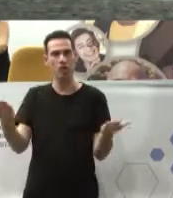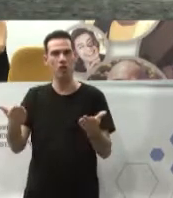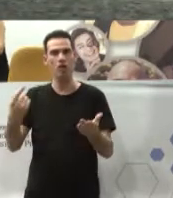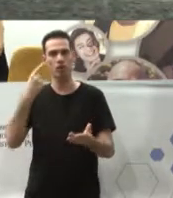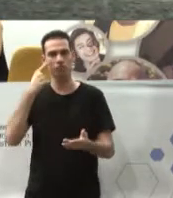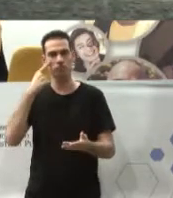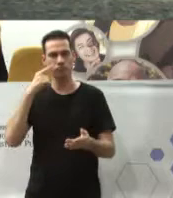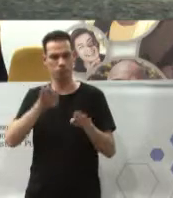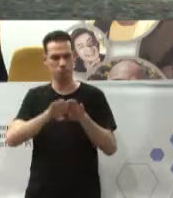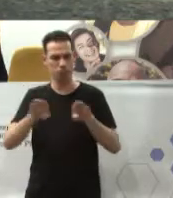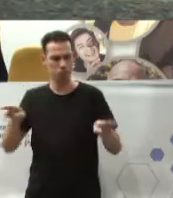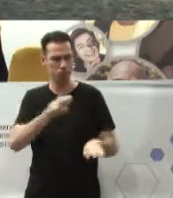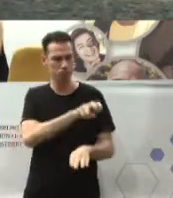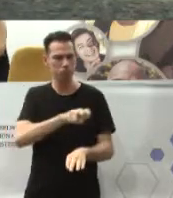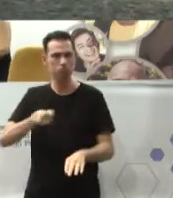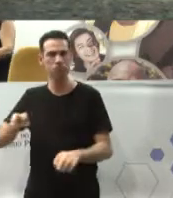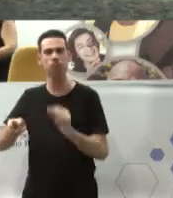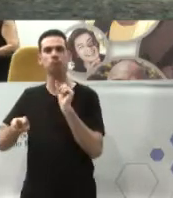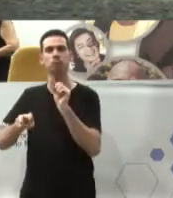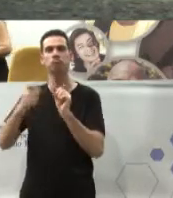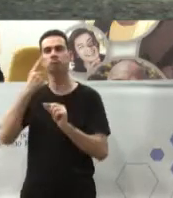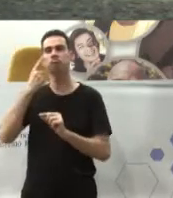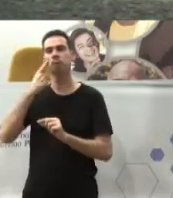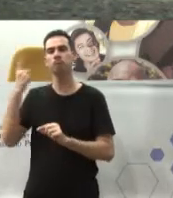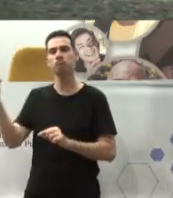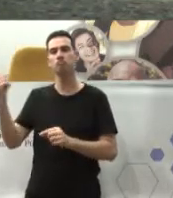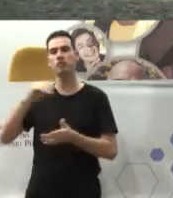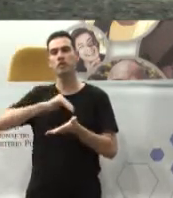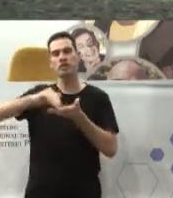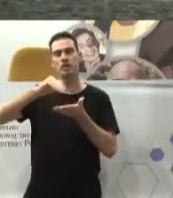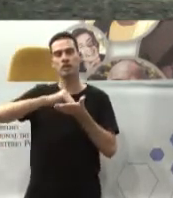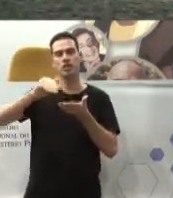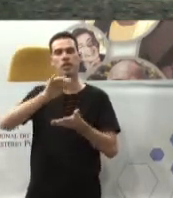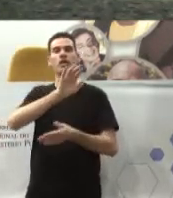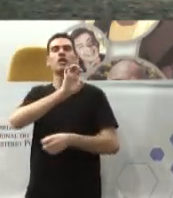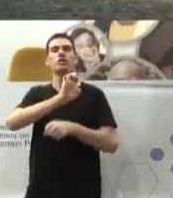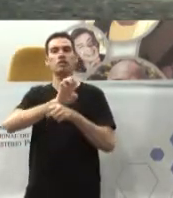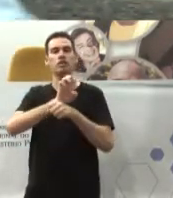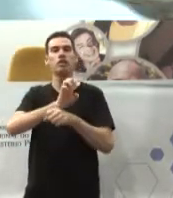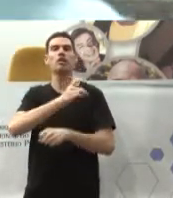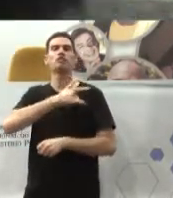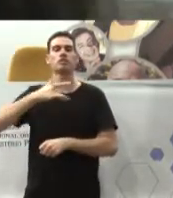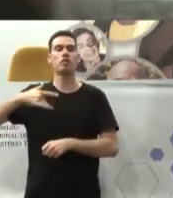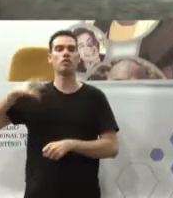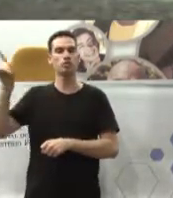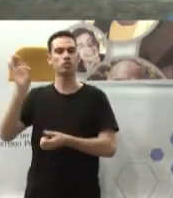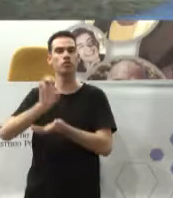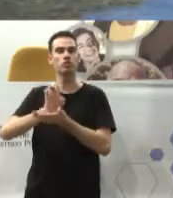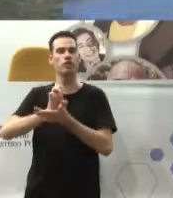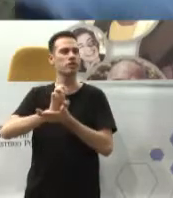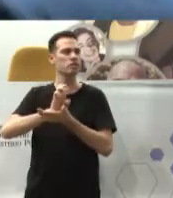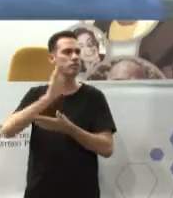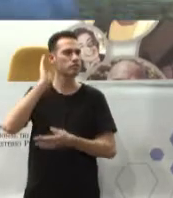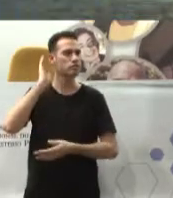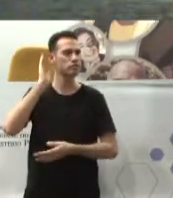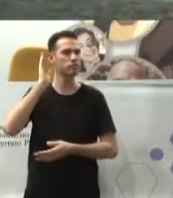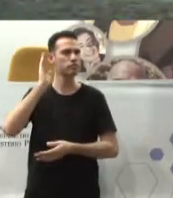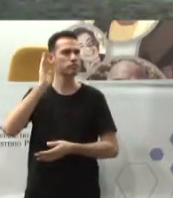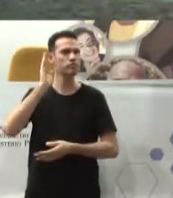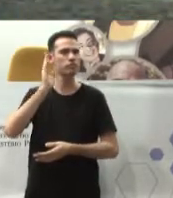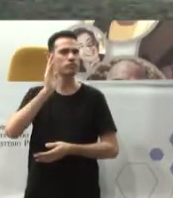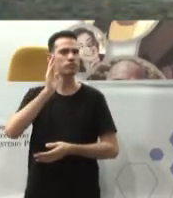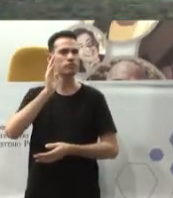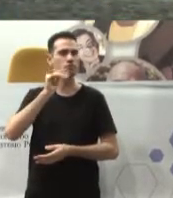do painel, convidamos o excelentíssimo secretário estadual de Saúde do Estado do Ceará, Henrique Xavi, que